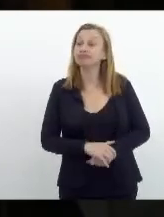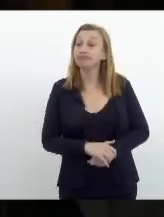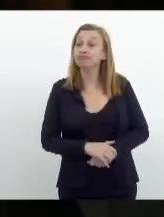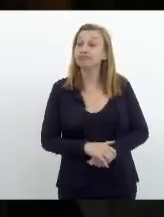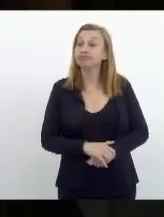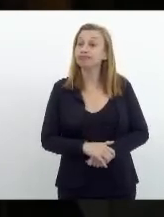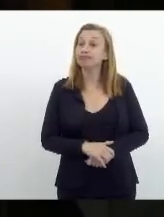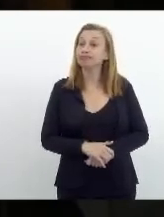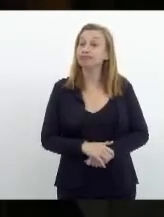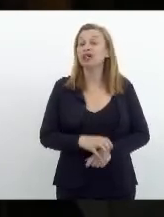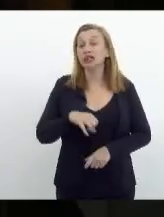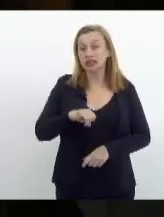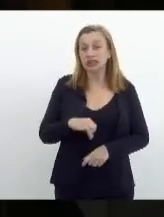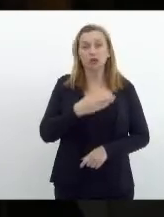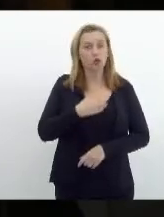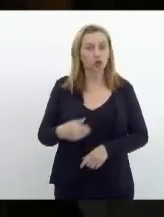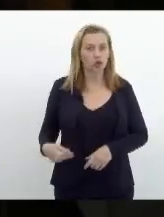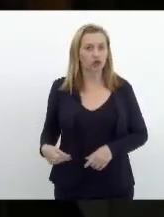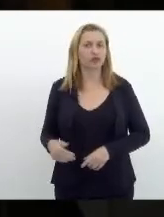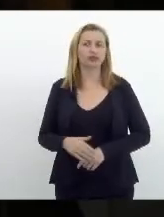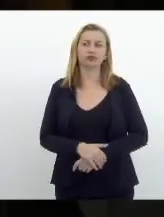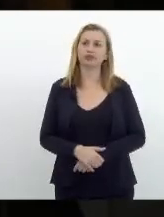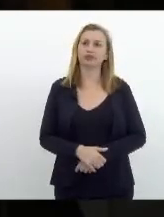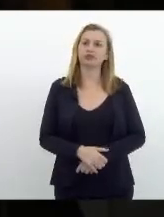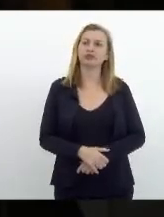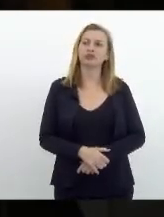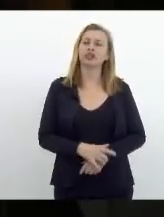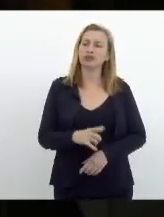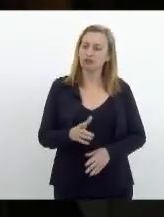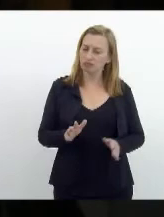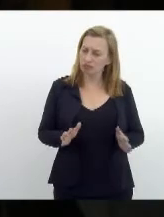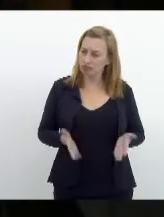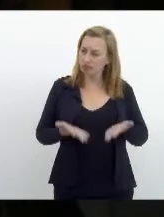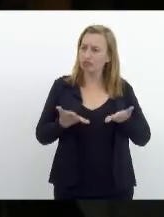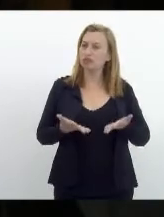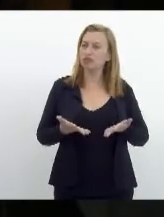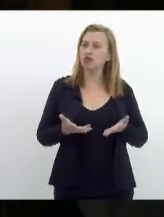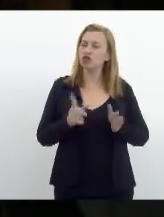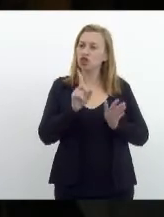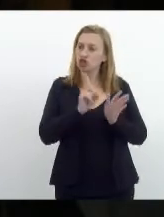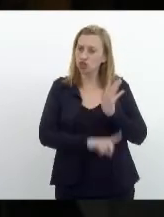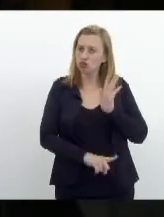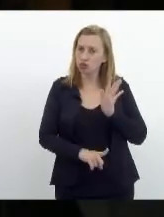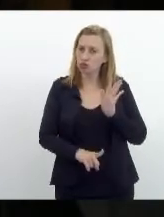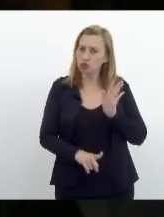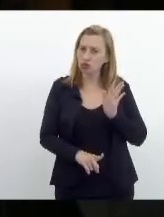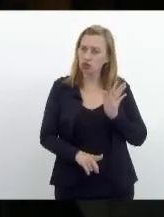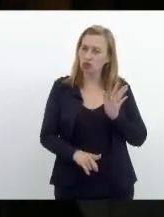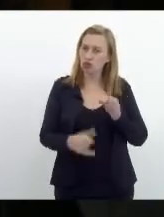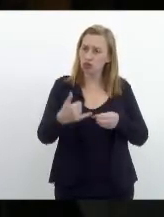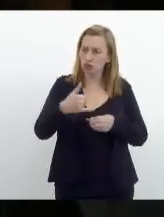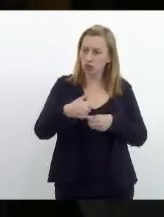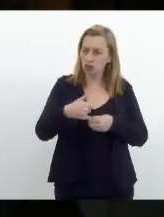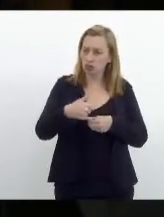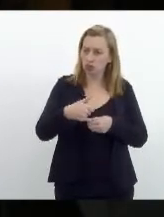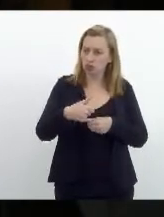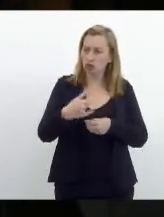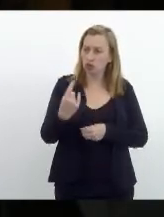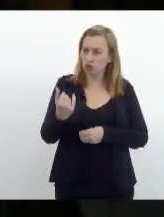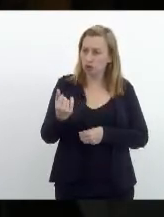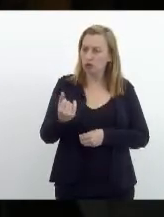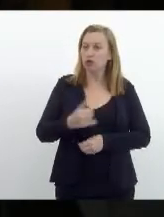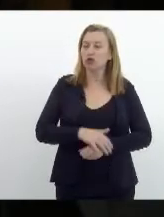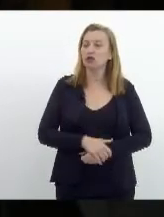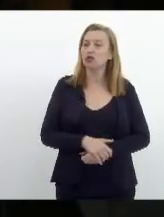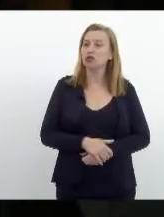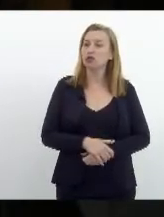Ora, se o governo tem empenho de reduzir o preço dos combustíveis,